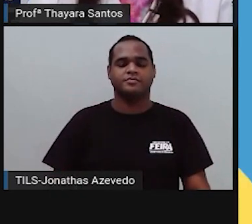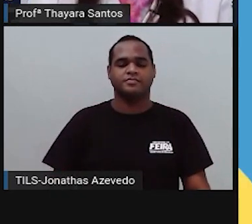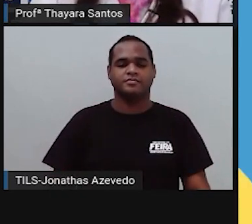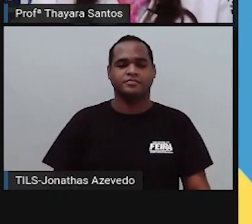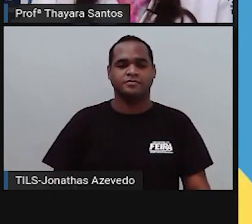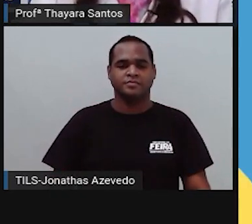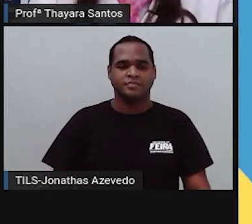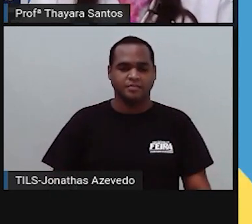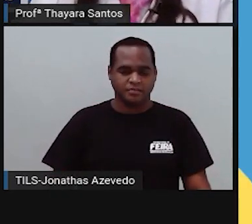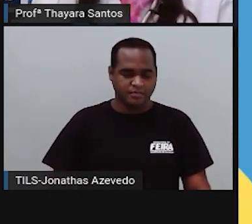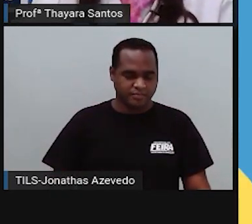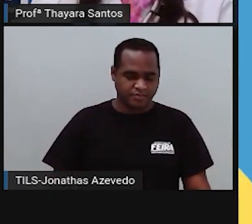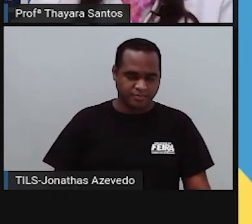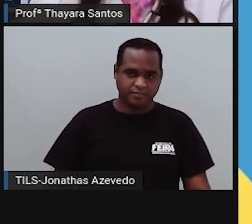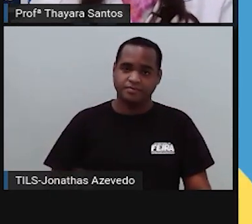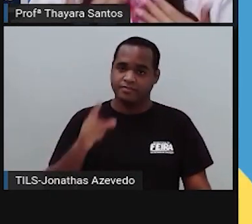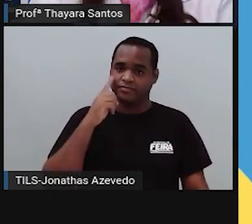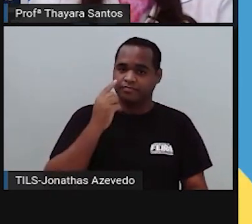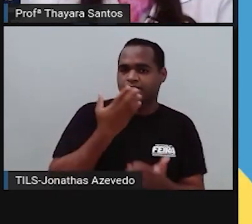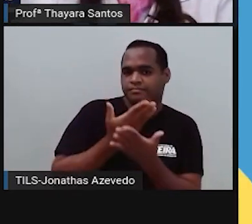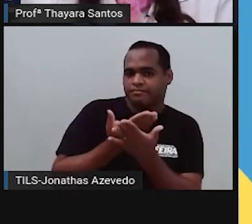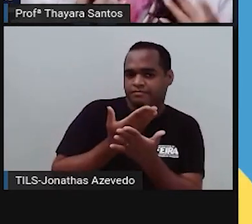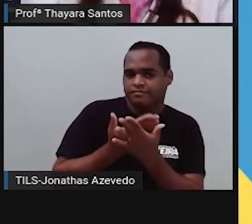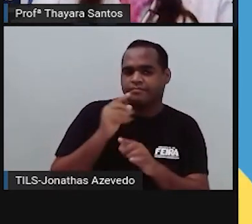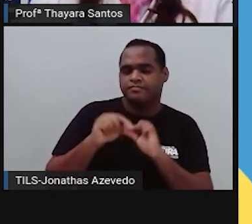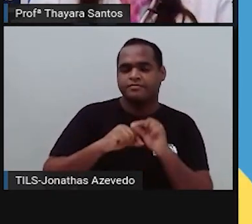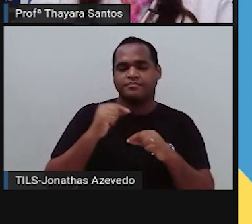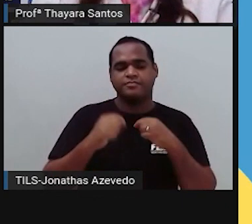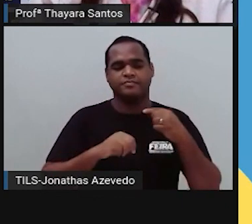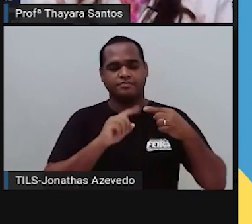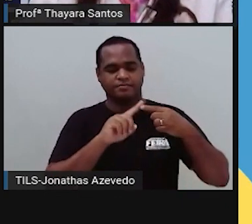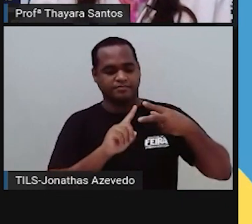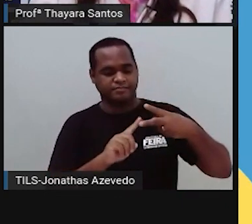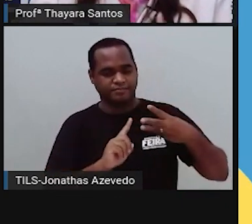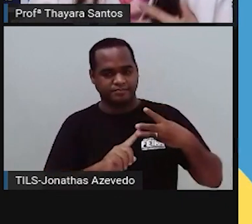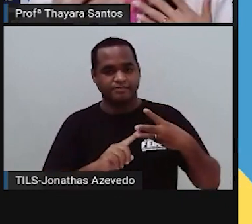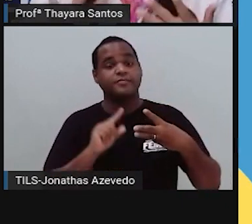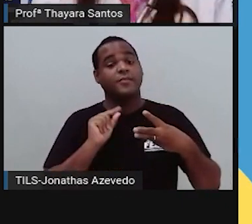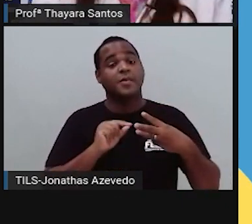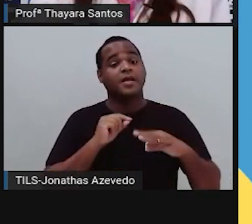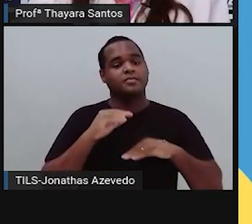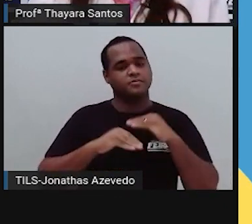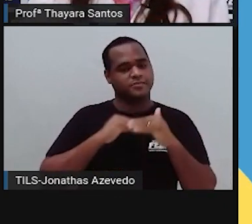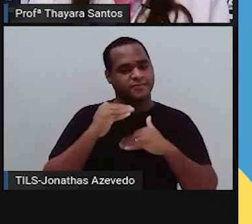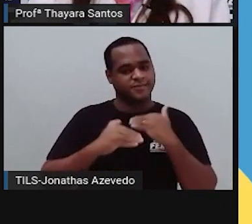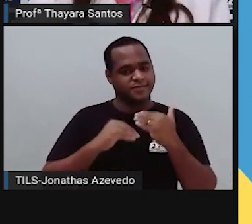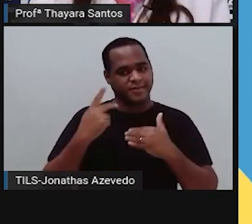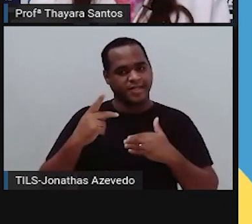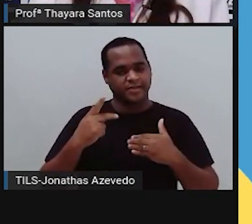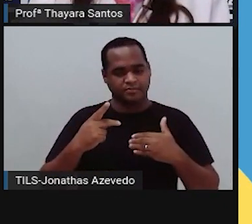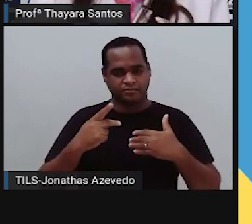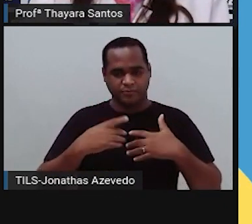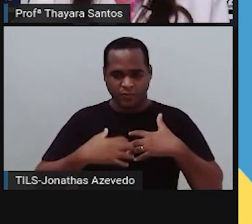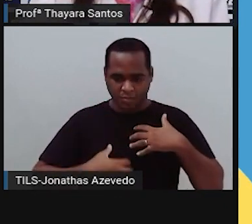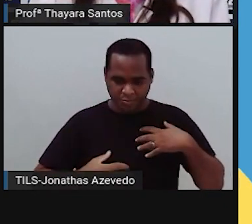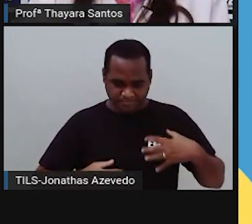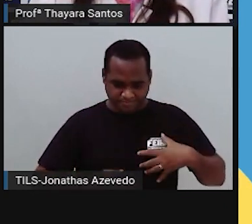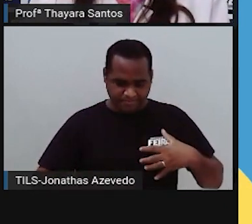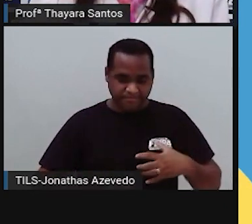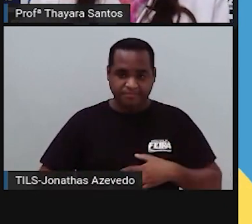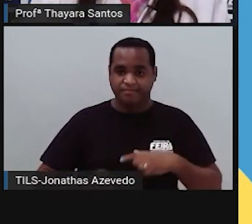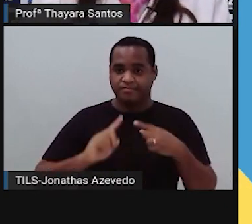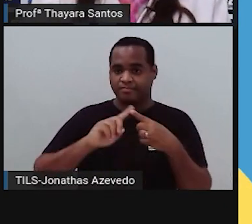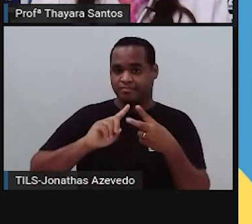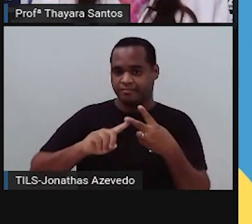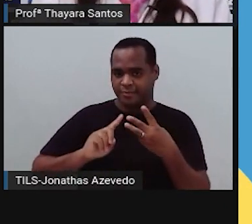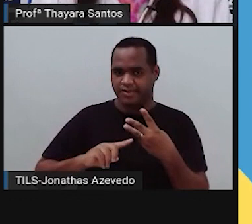E agora a gente vai estudar de fato sobre essas fases. O nosso desenvolvimento embrionário, né, na nossa espécie, é dividido em